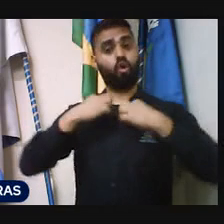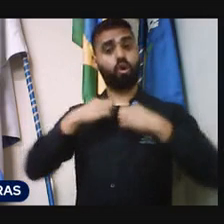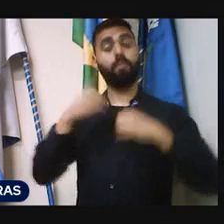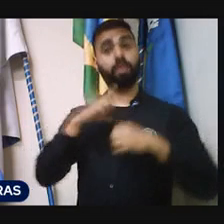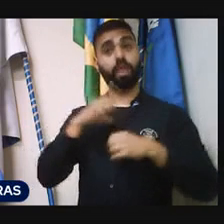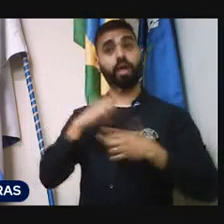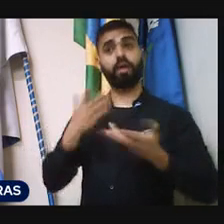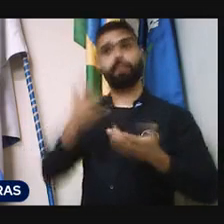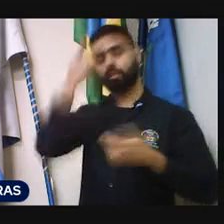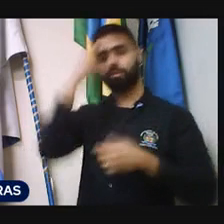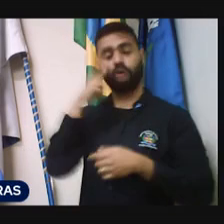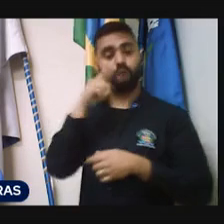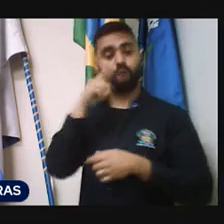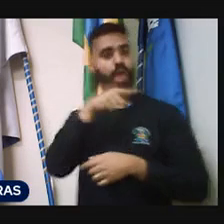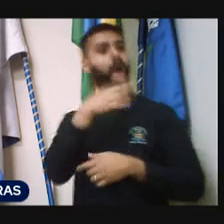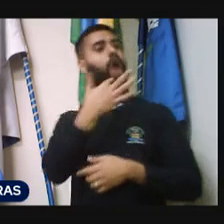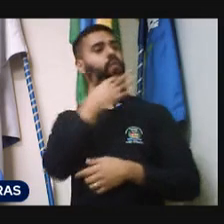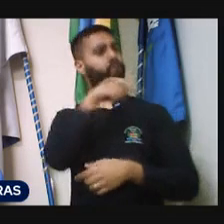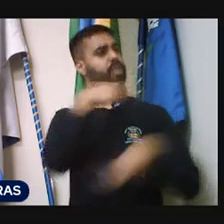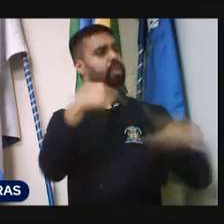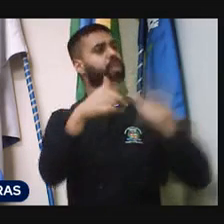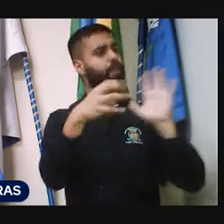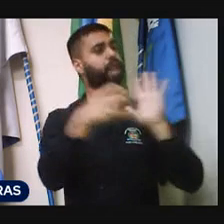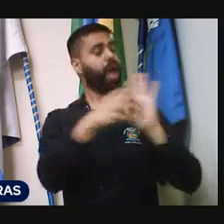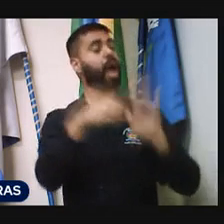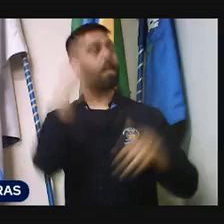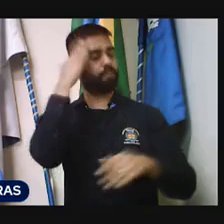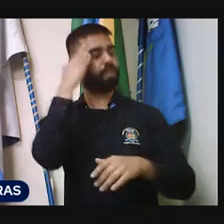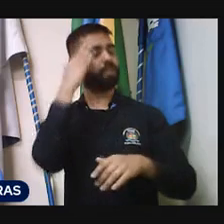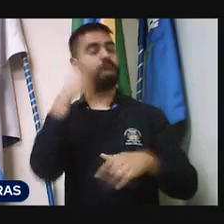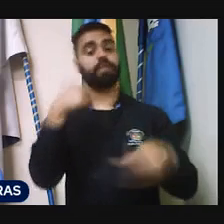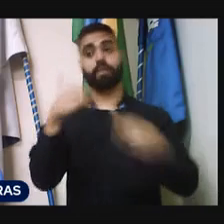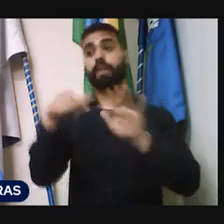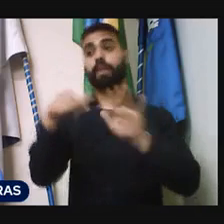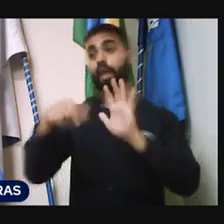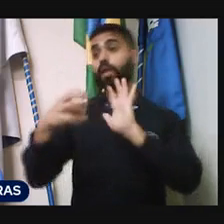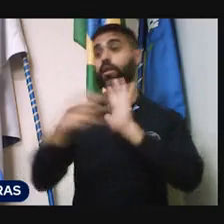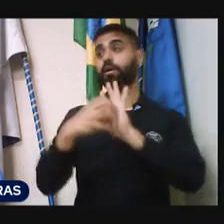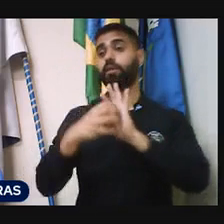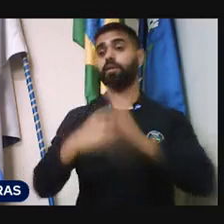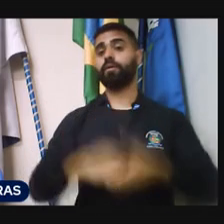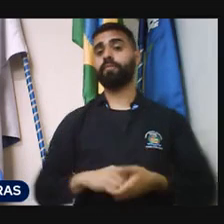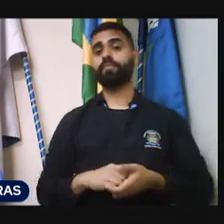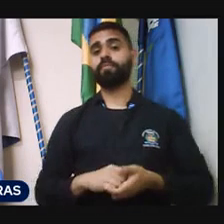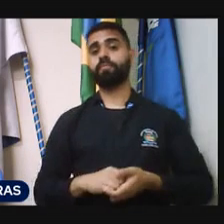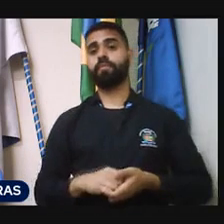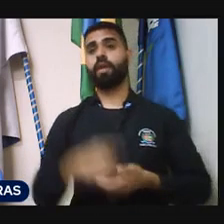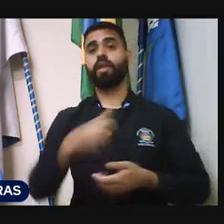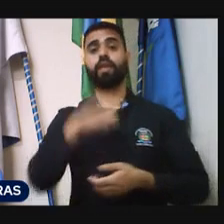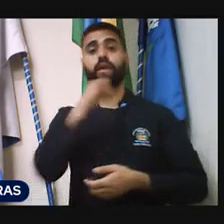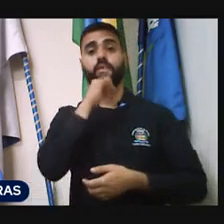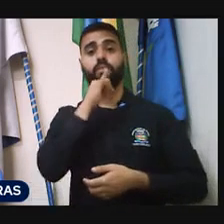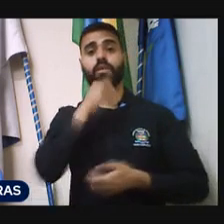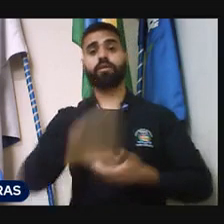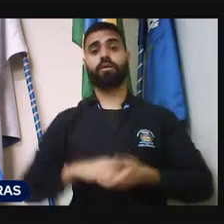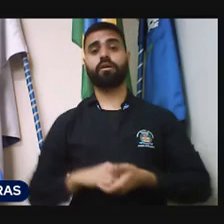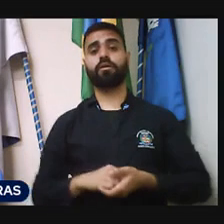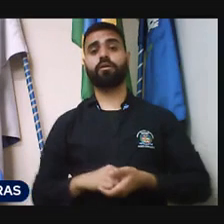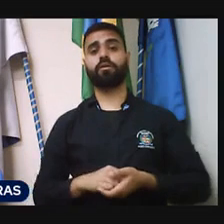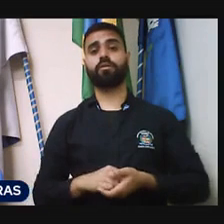para que as pessoas Identifique e saiba que eles são servidores é só tem aninho